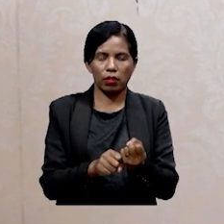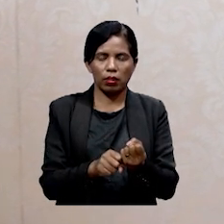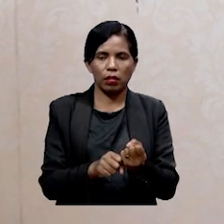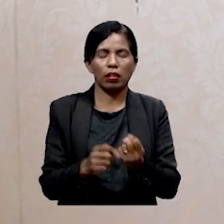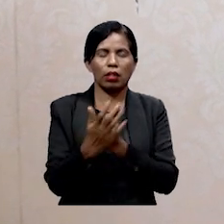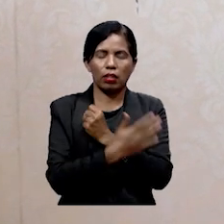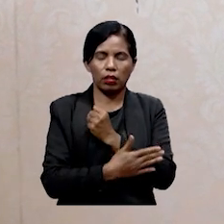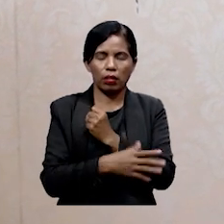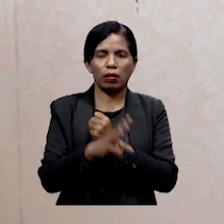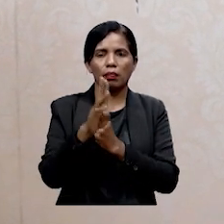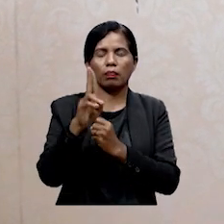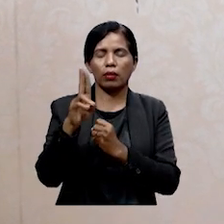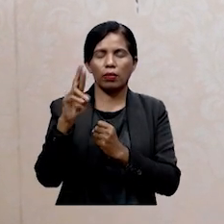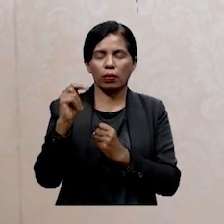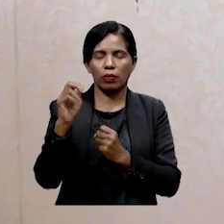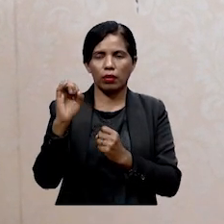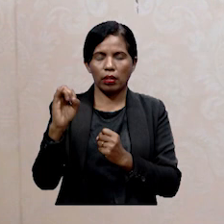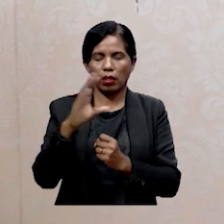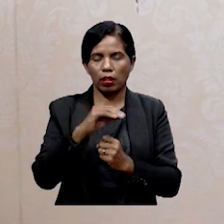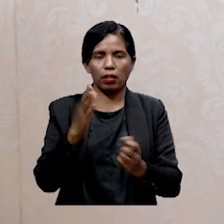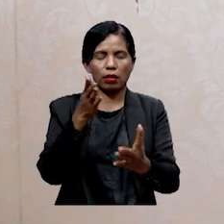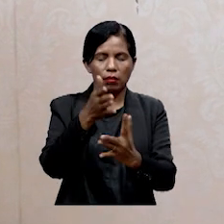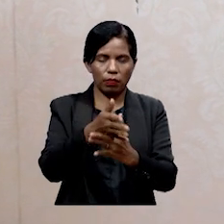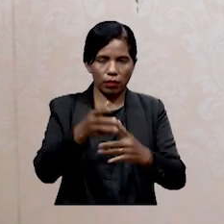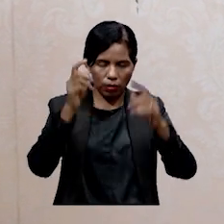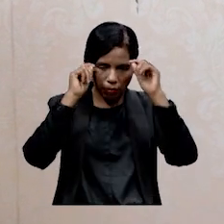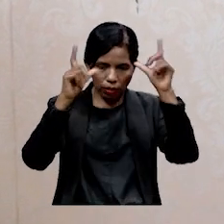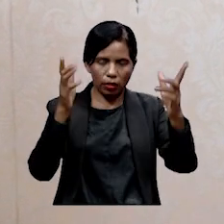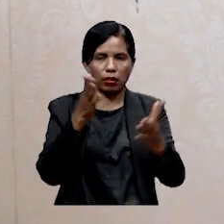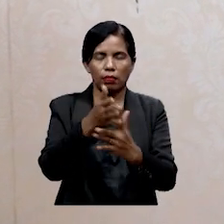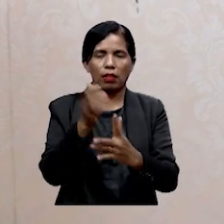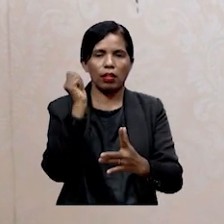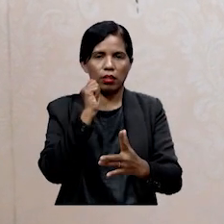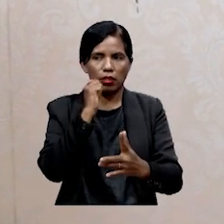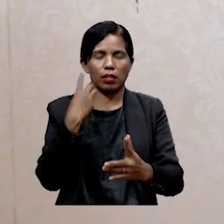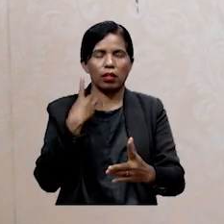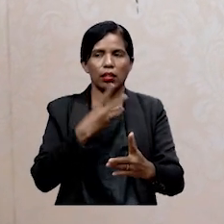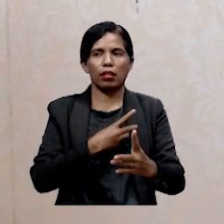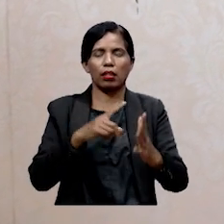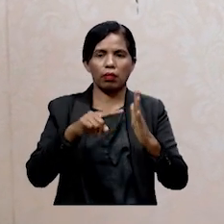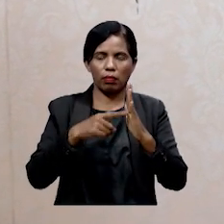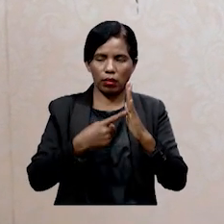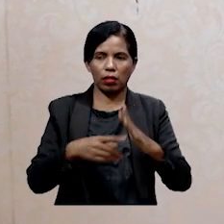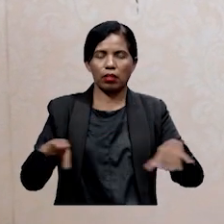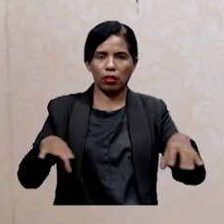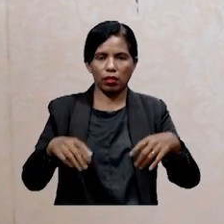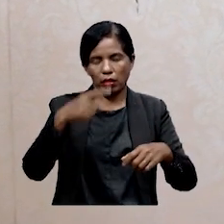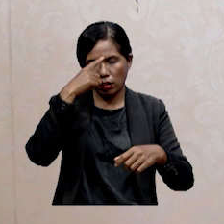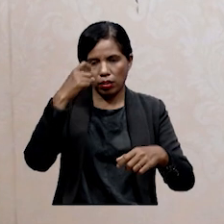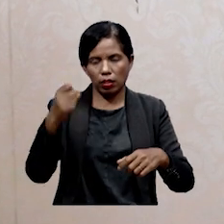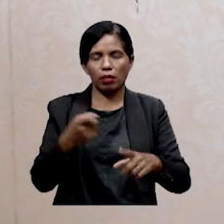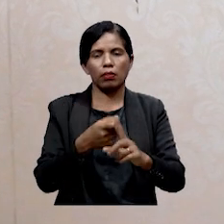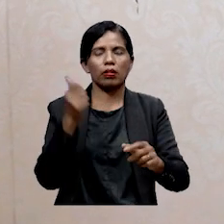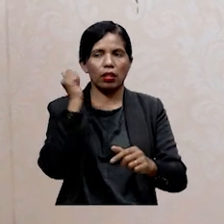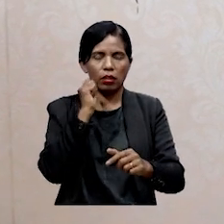a adesão Timor-Leste da ASEAN, se nós propomos para a começa o Nahalo Free Trade Agreement, também a natureza da ASEAN